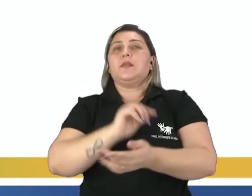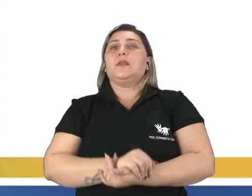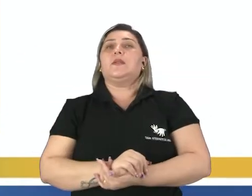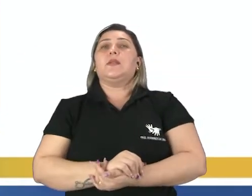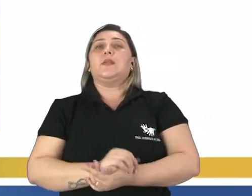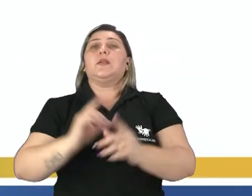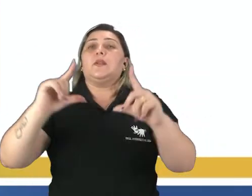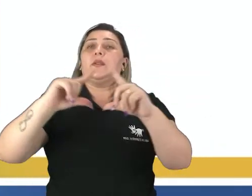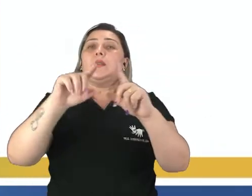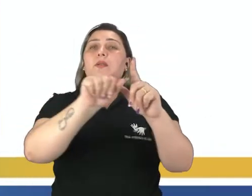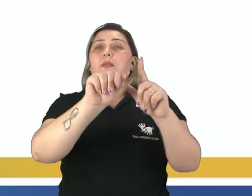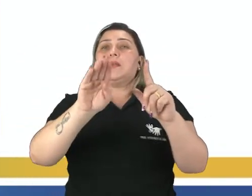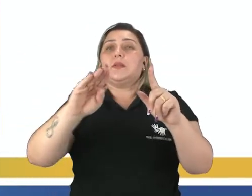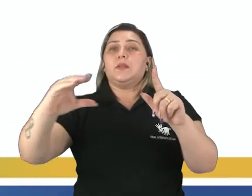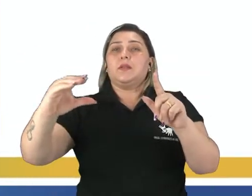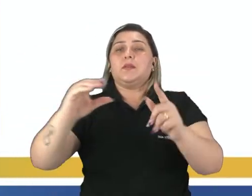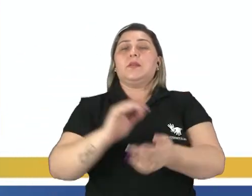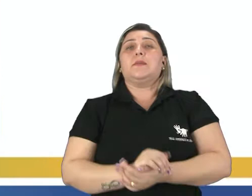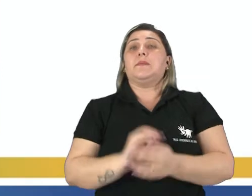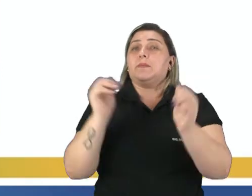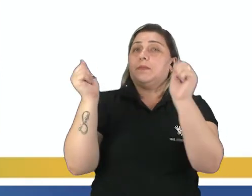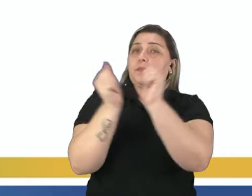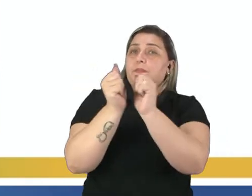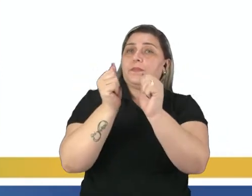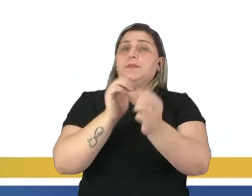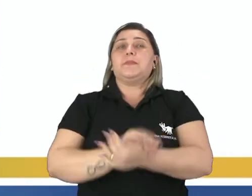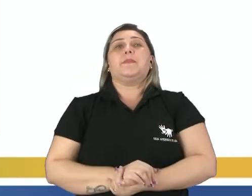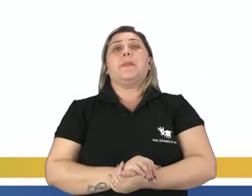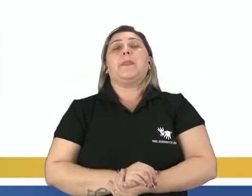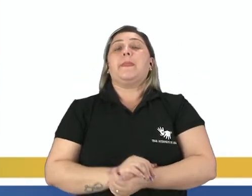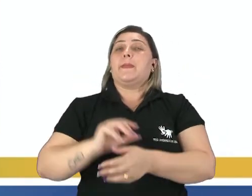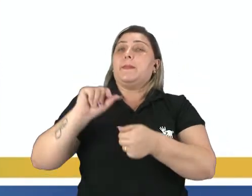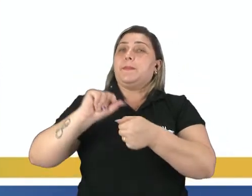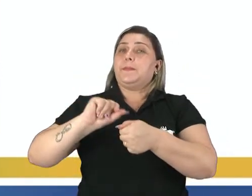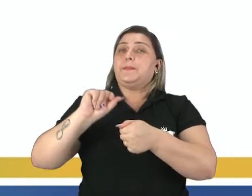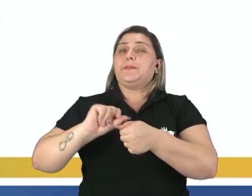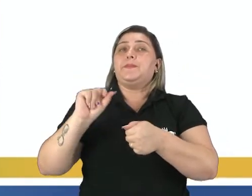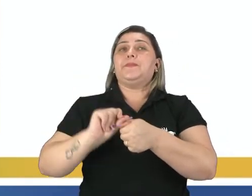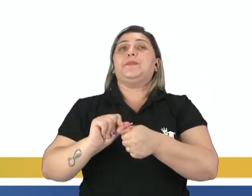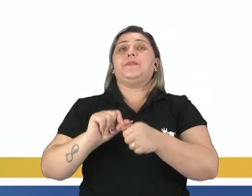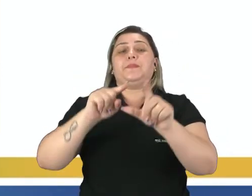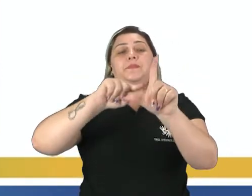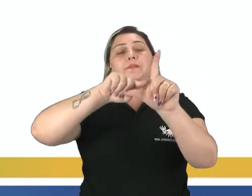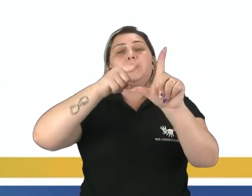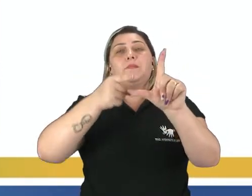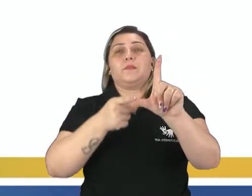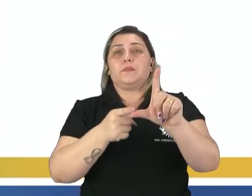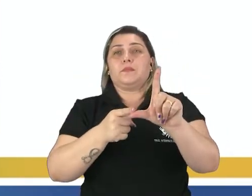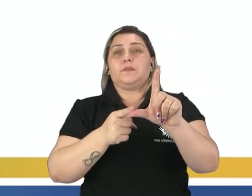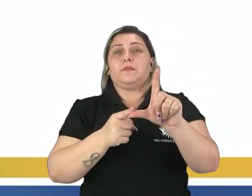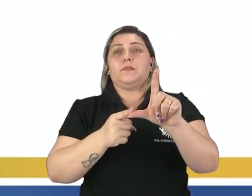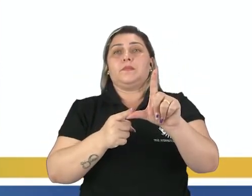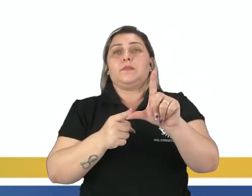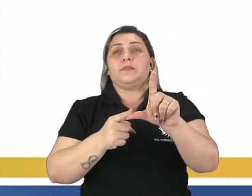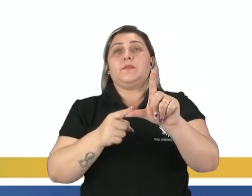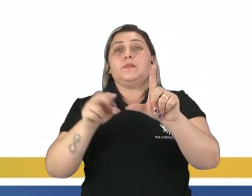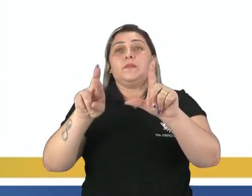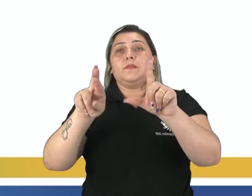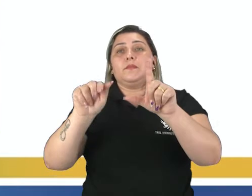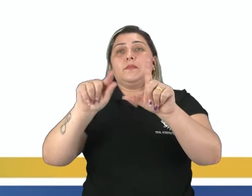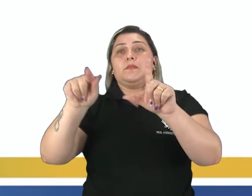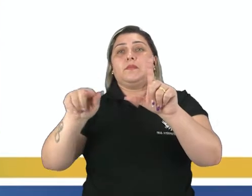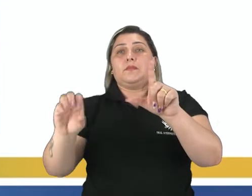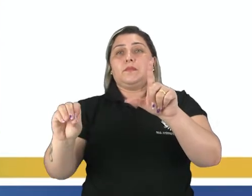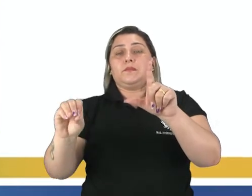do triângulo ABC. E juntos, eles formam um ângulo de raso, né, aí que a